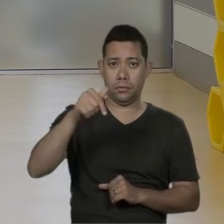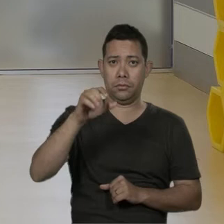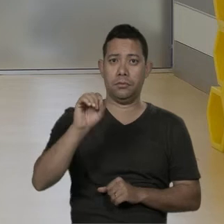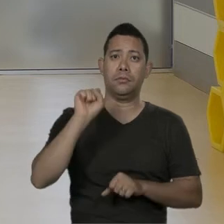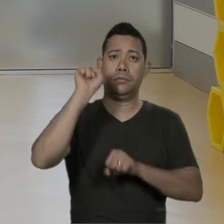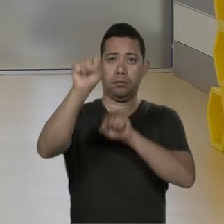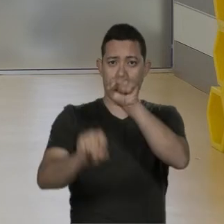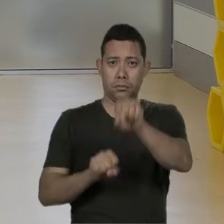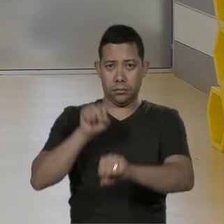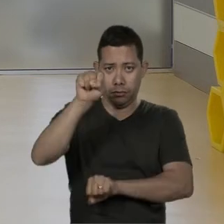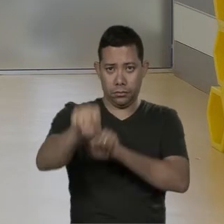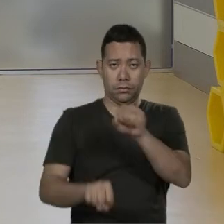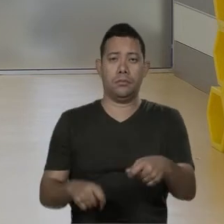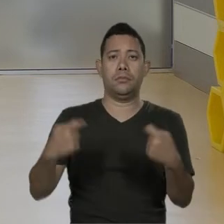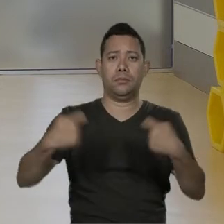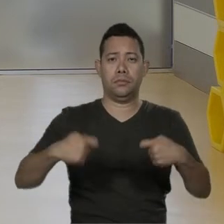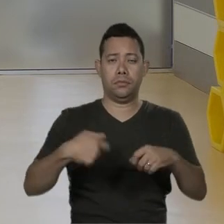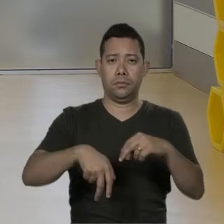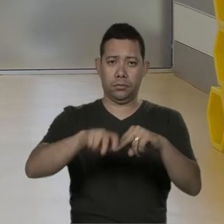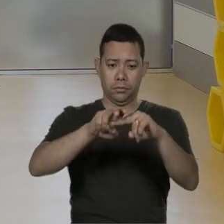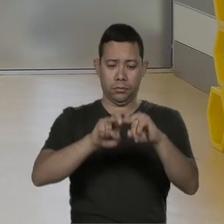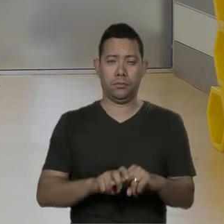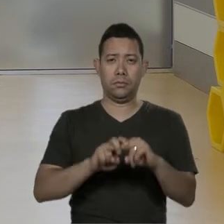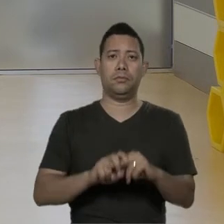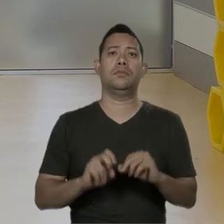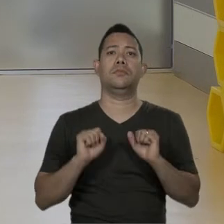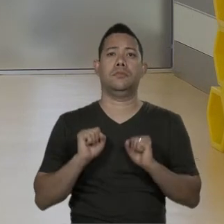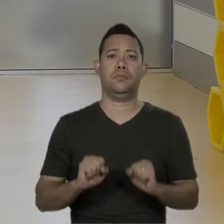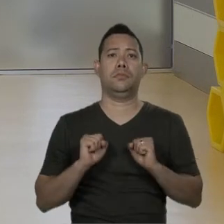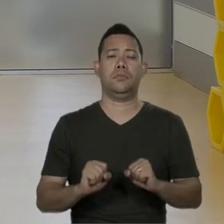Setenta RPMs. Pode sentar.